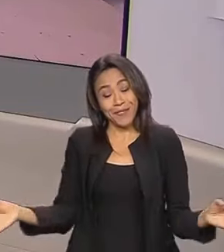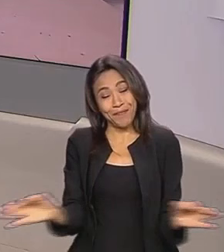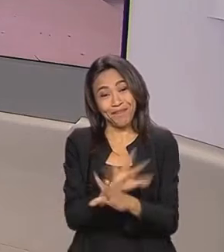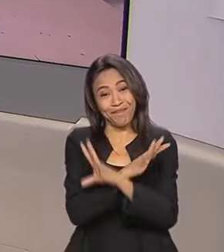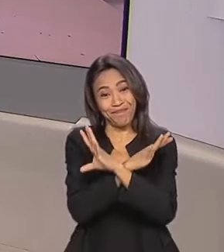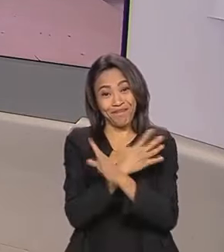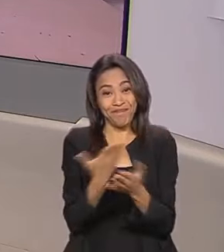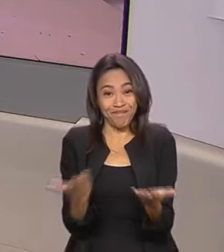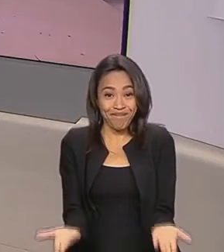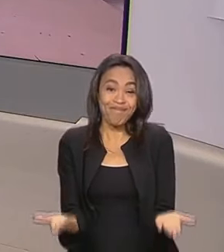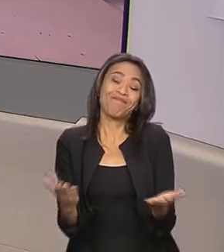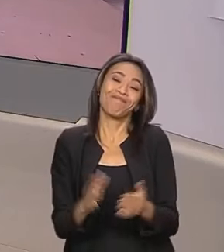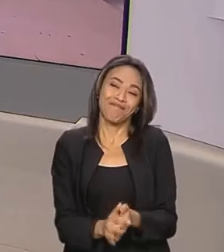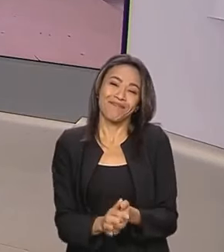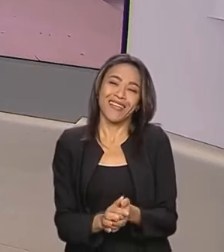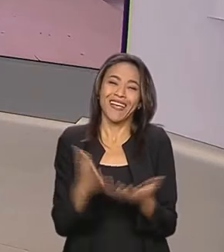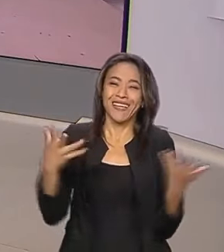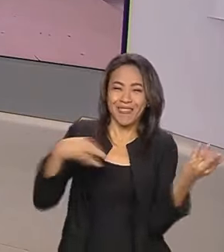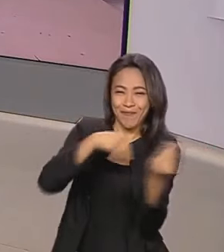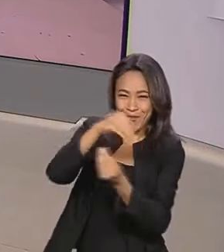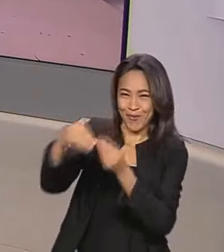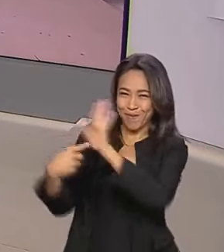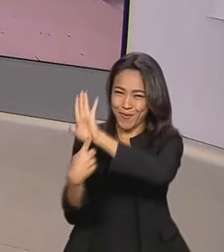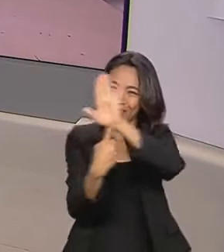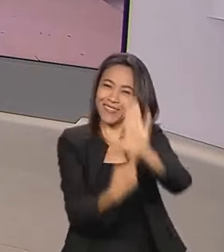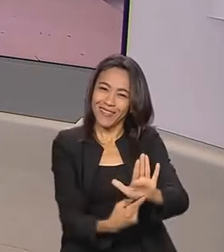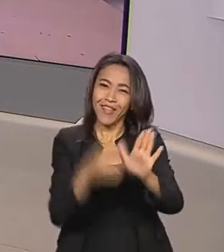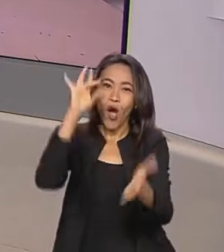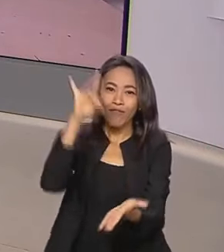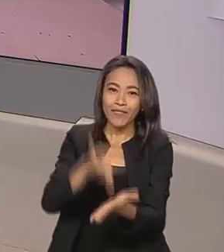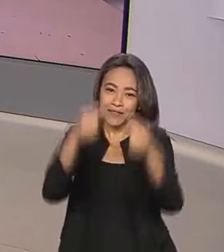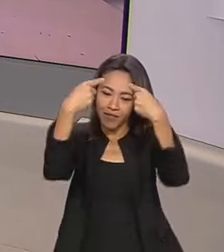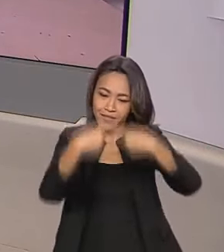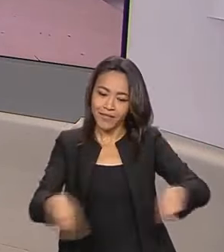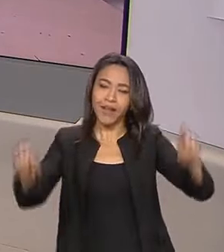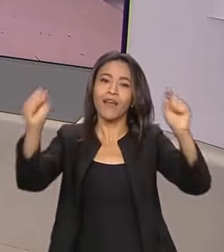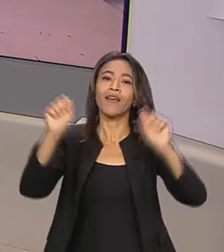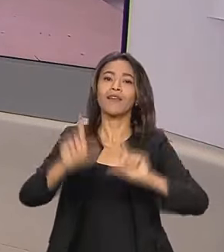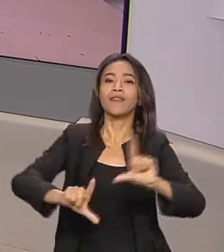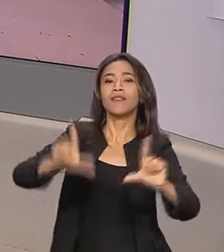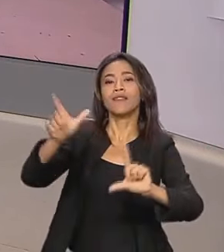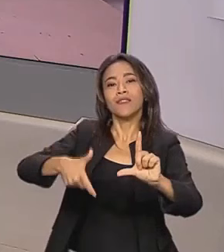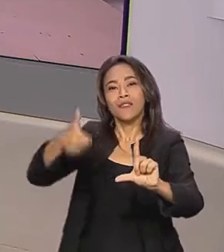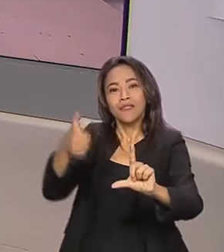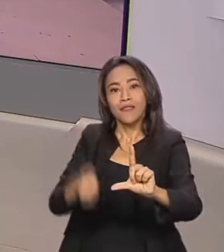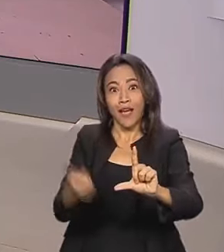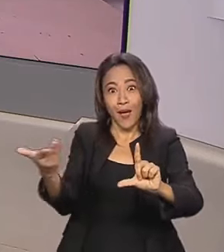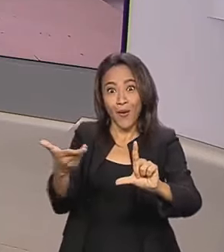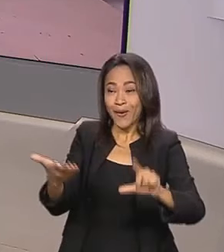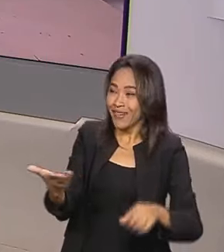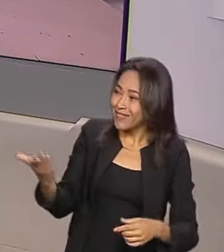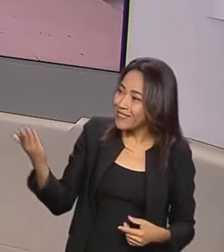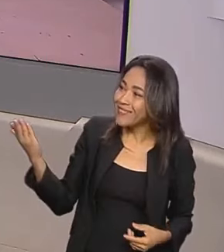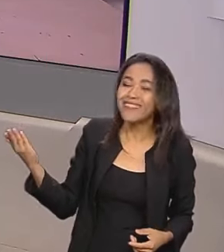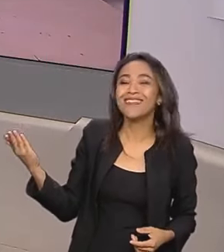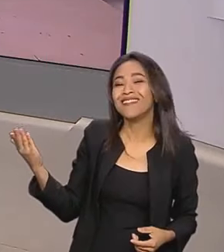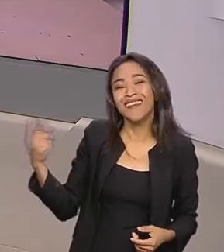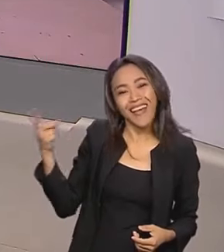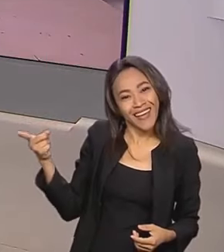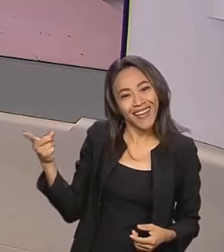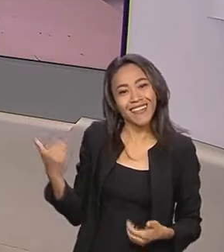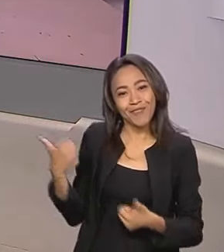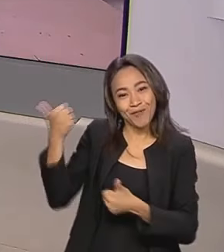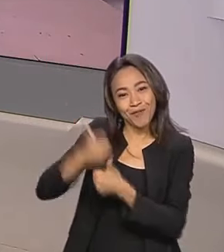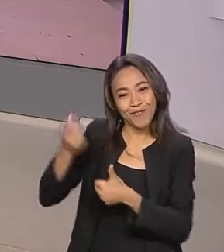esse Brasil em dia híbrido com a estreia oficial do canal gov agora eu passo bastão para Ana e para o Roberto